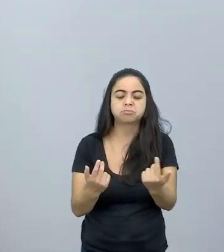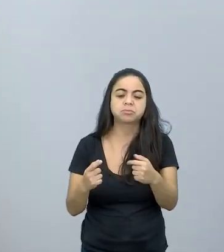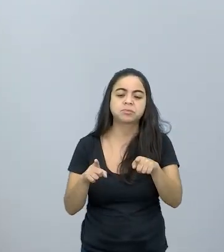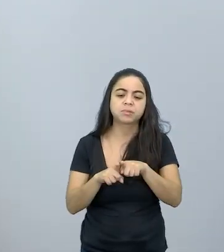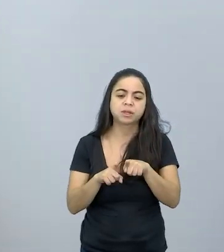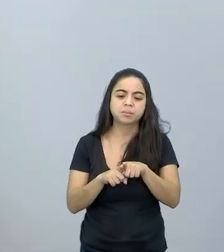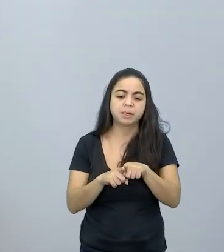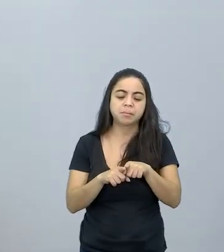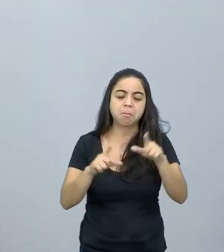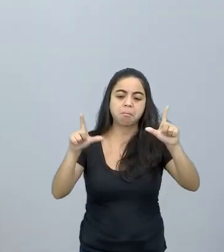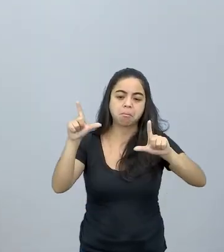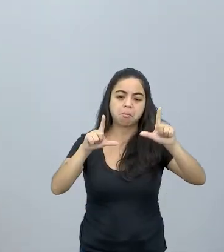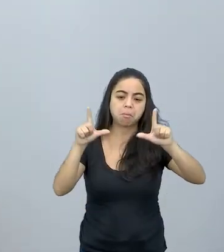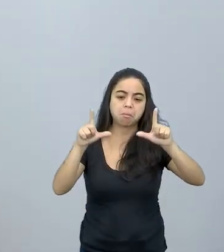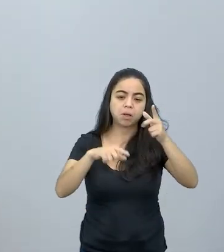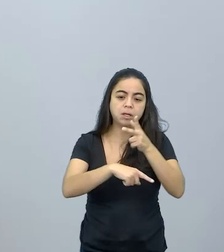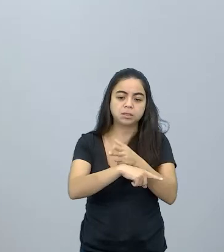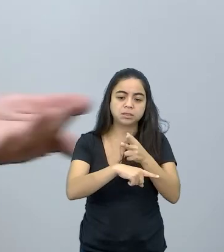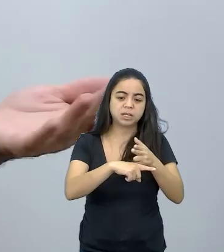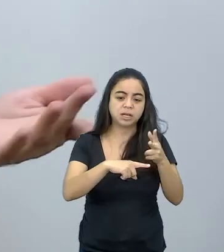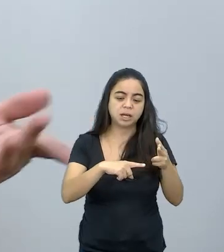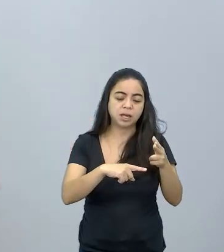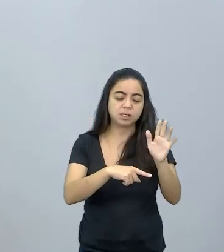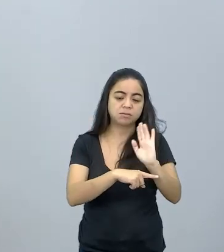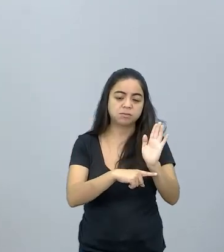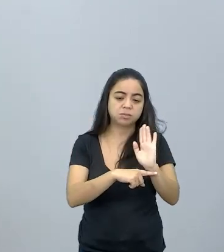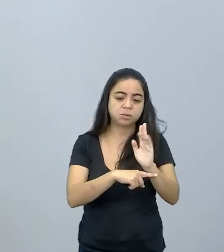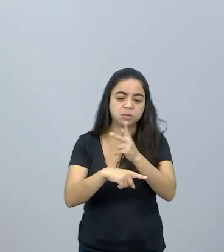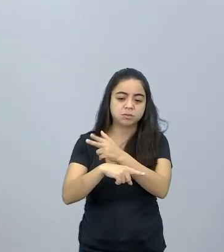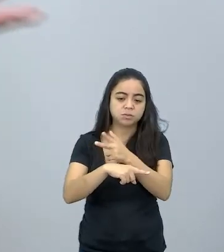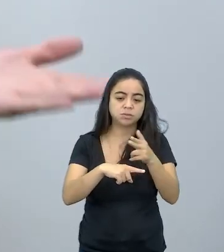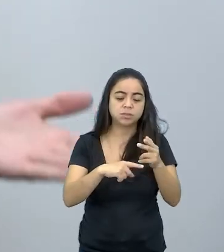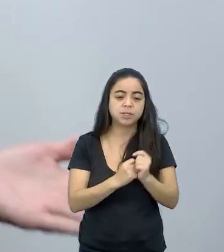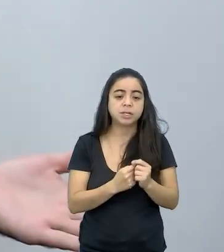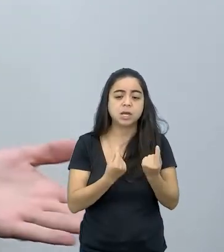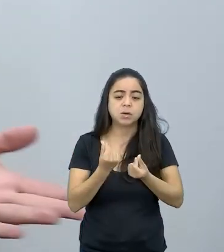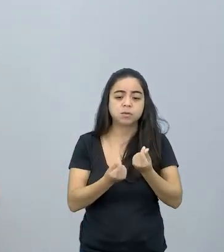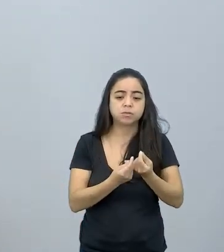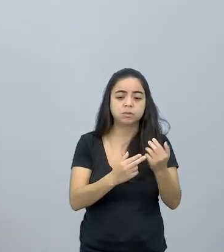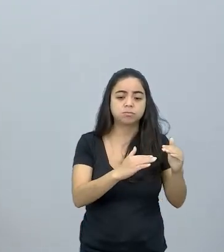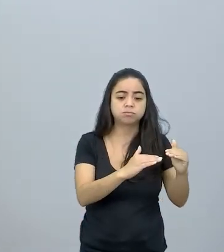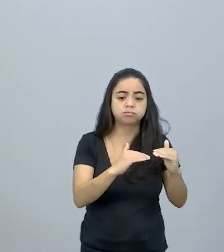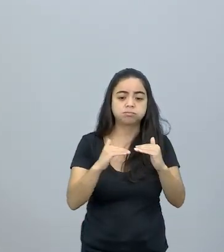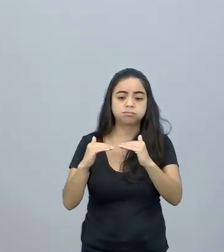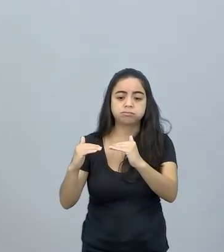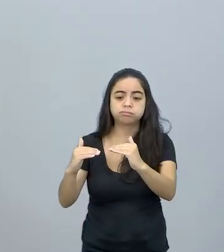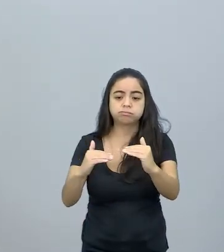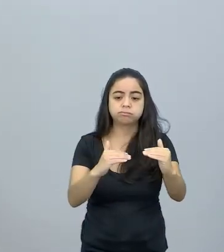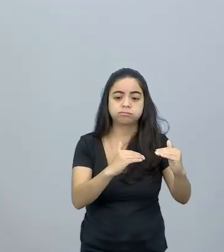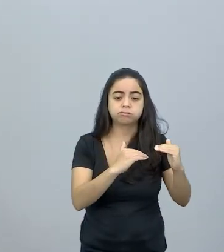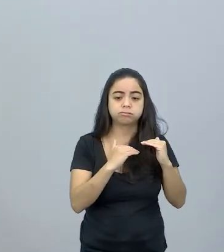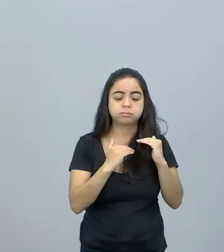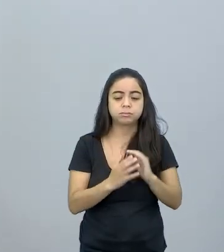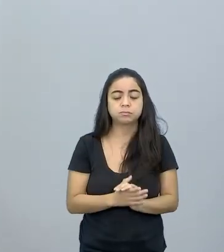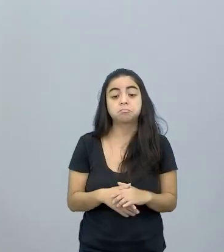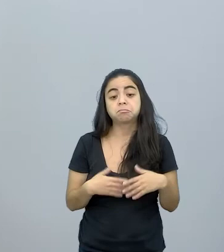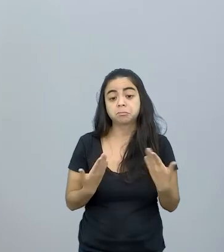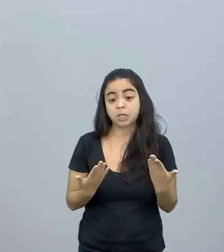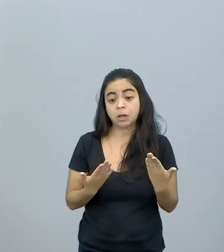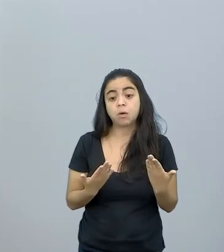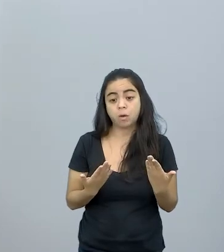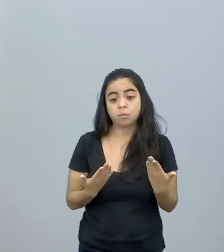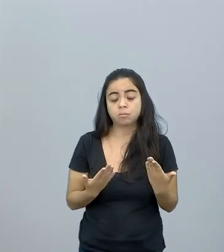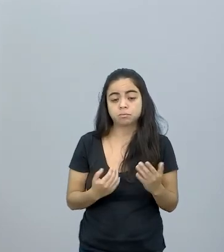eles assistem as mesmas séries, os mesmos filmes e têm uma condição econômica igual, né? Olha só, isso é uma coisa,